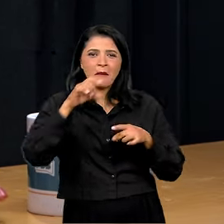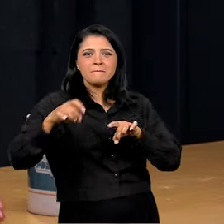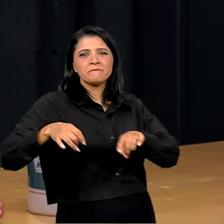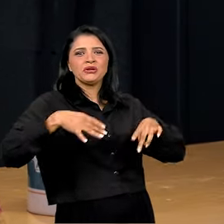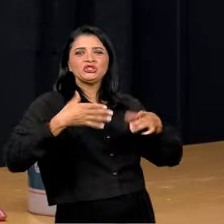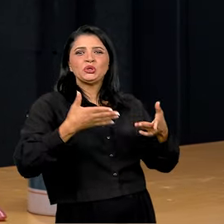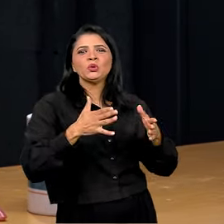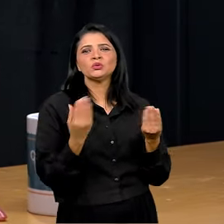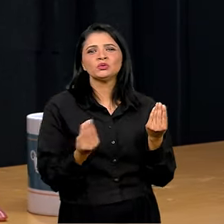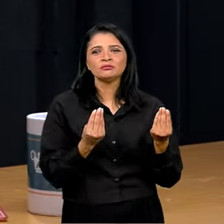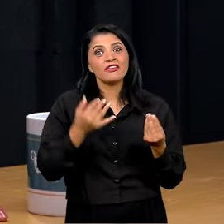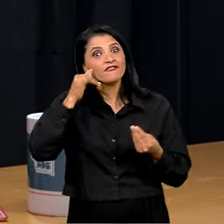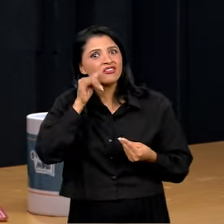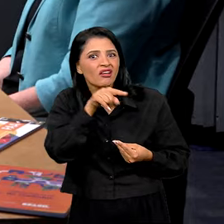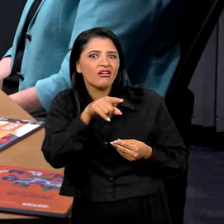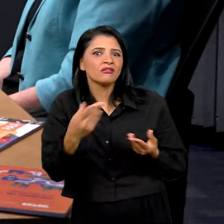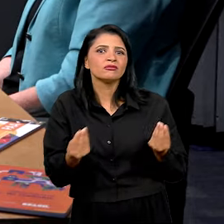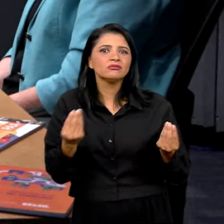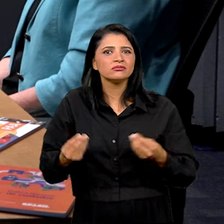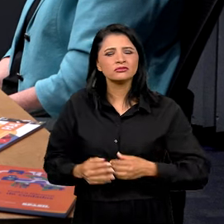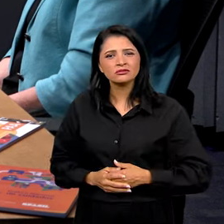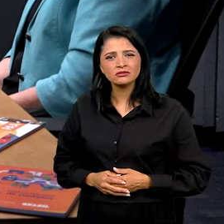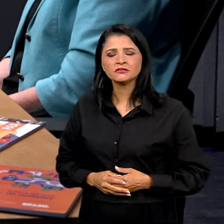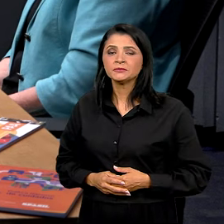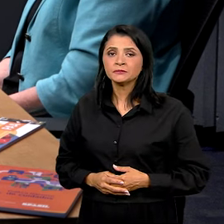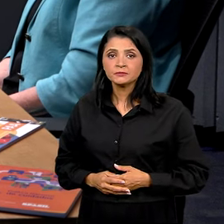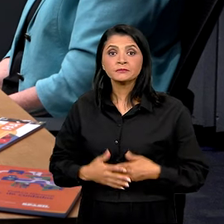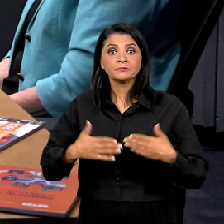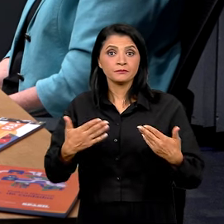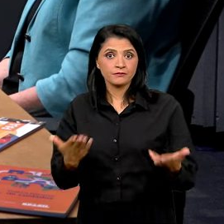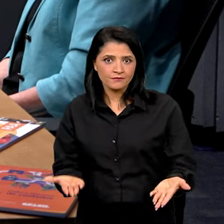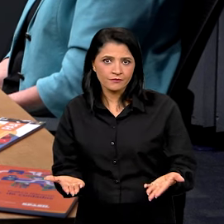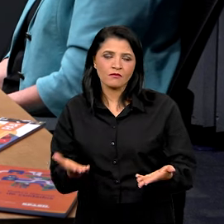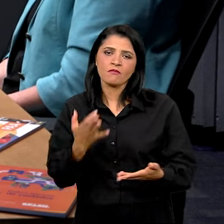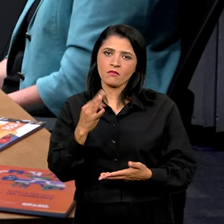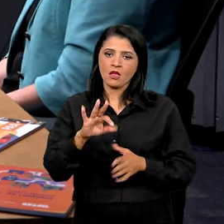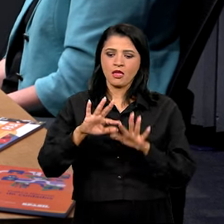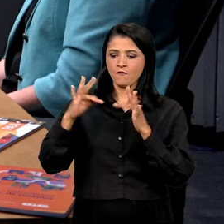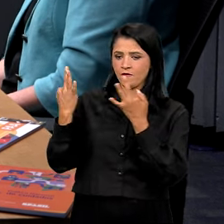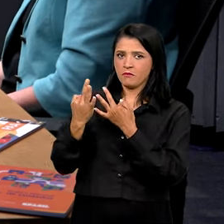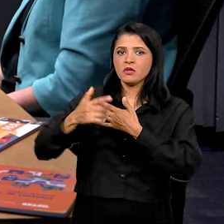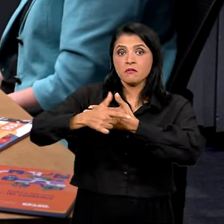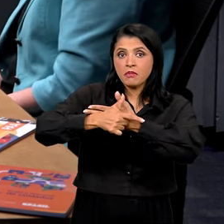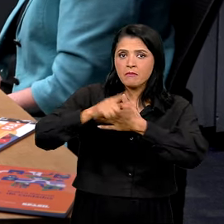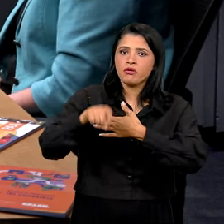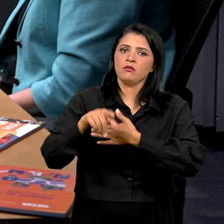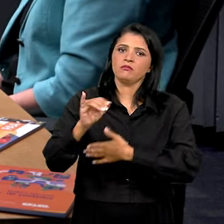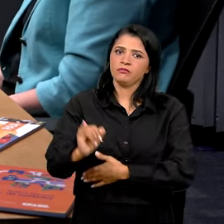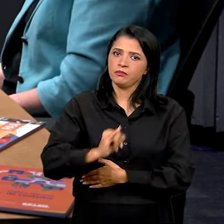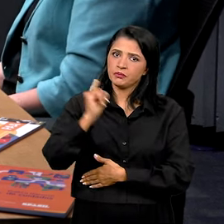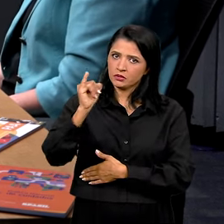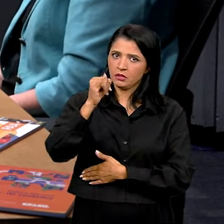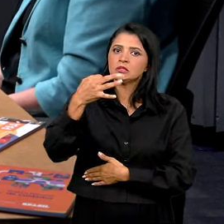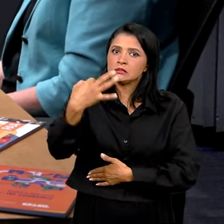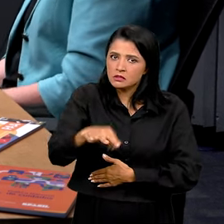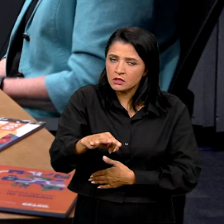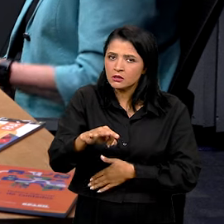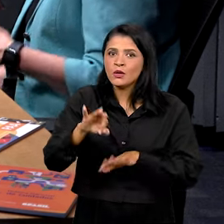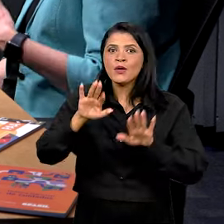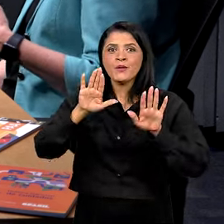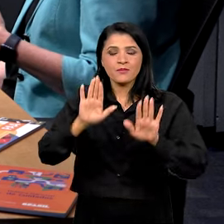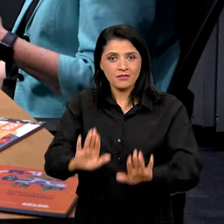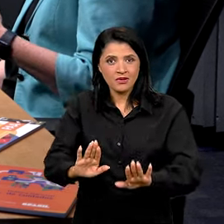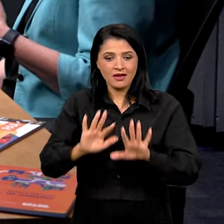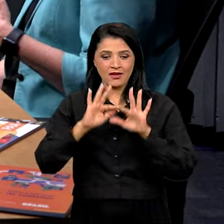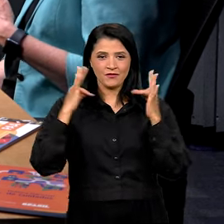abandono desse grupo em específico Bom exatamente eh as famílias TM um papel muito importante sem dúvida